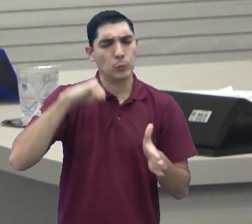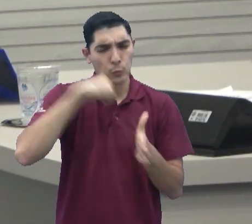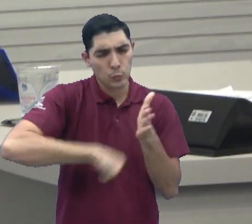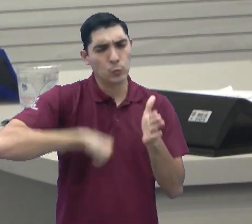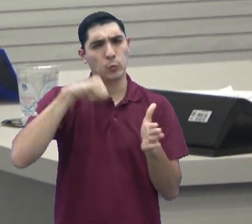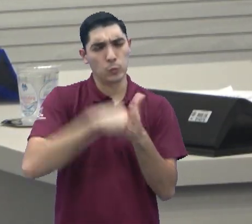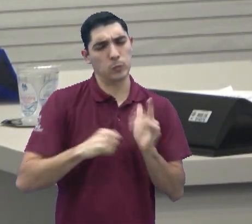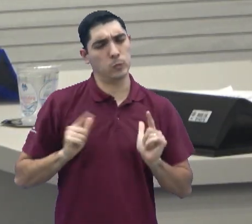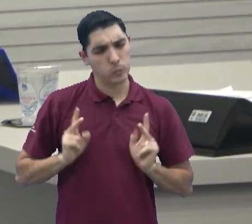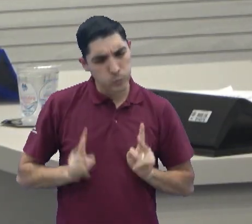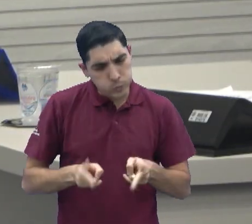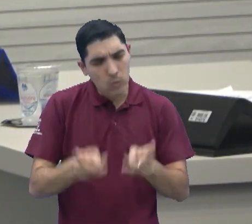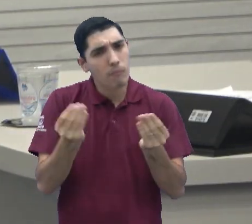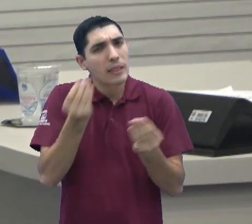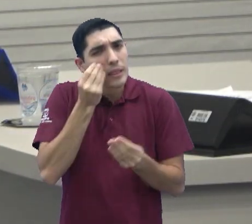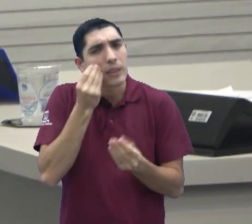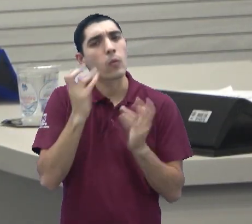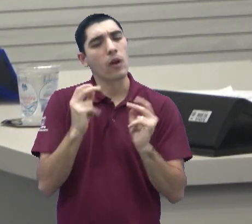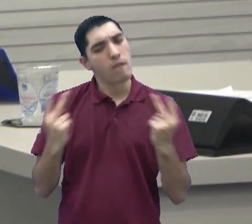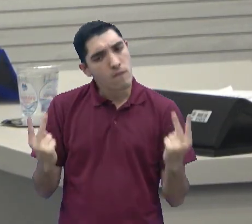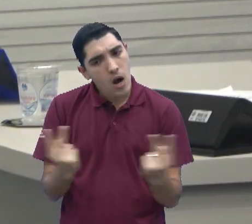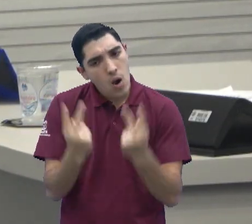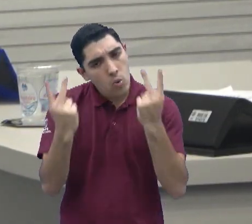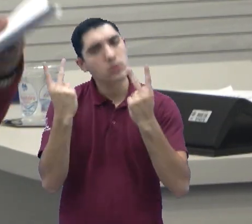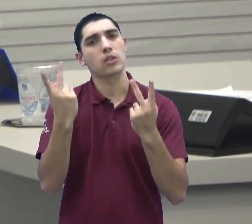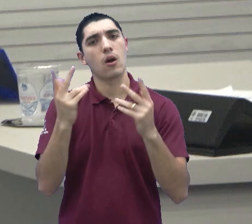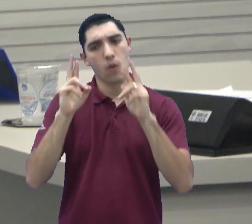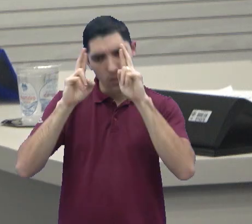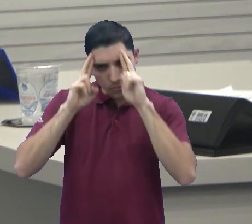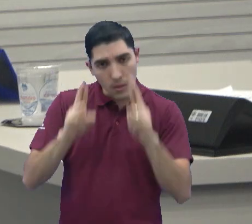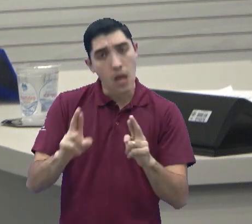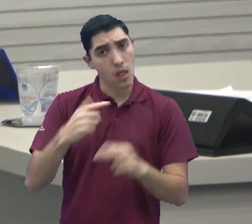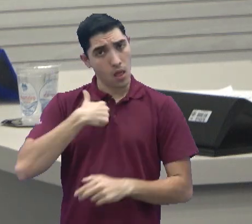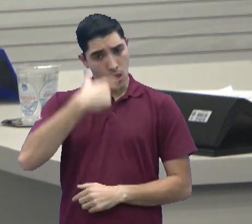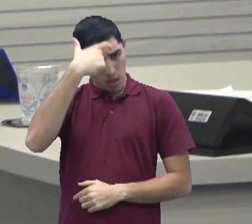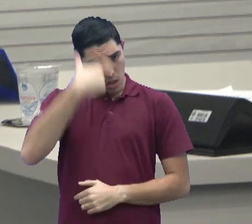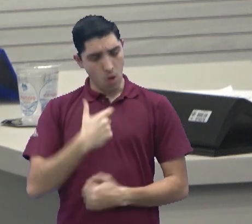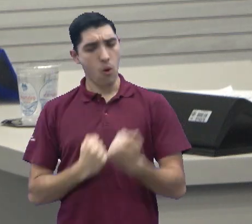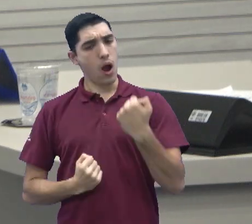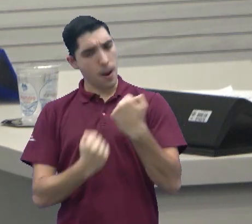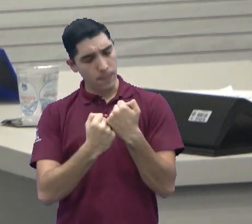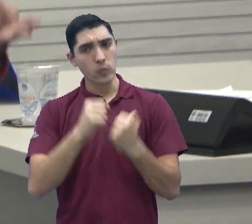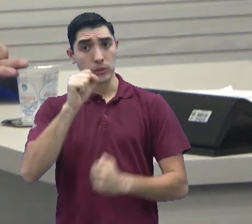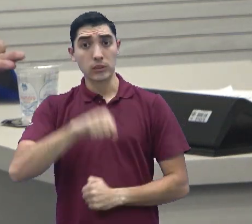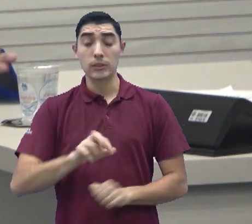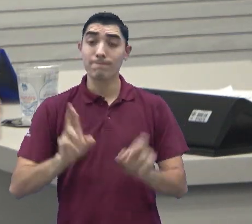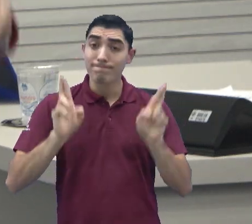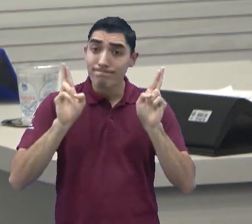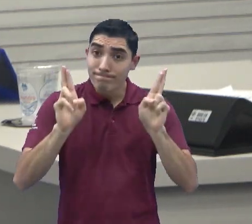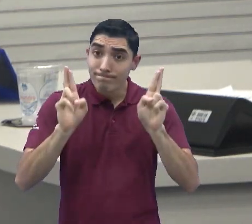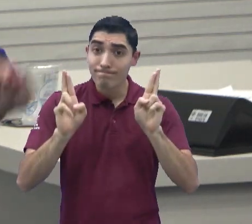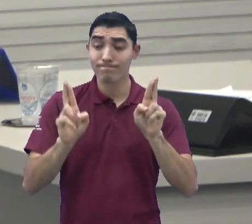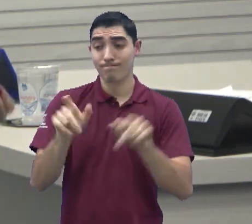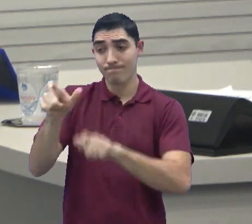podem contar com essa vereadora. E eu espero de verdade que vocês sejam ouvidos e atendidos